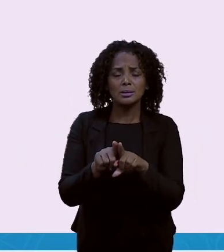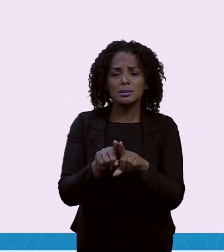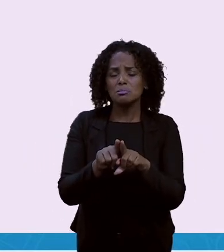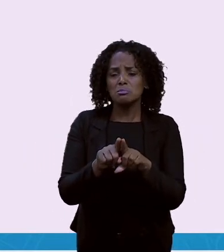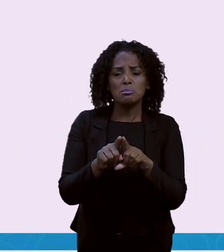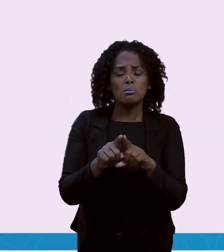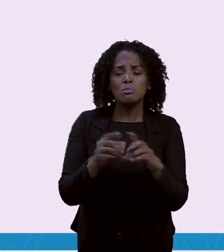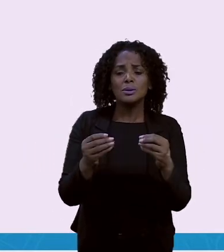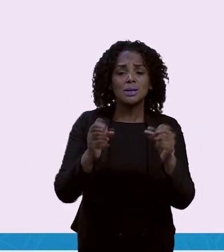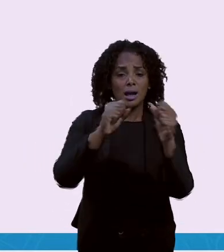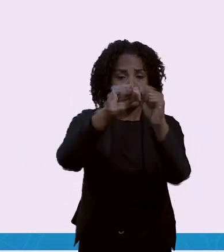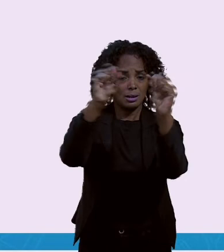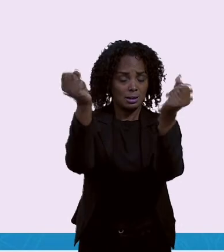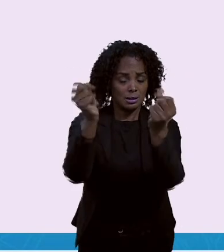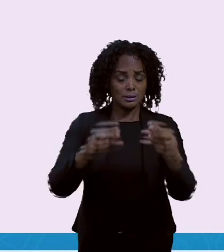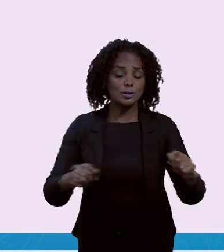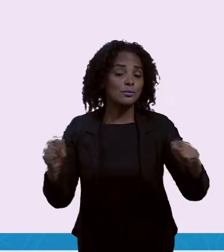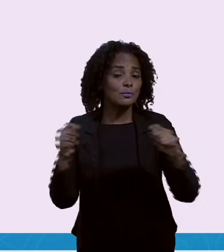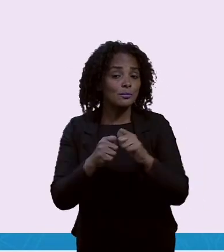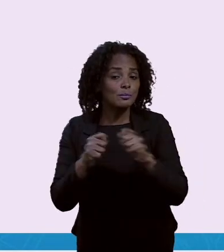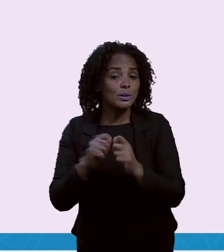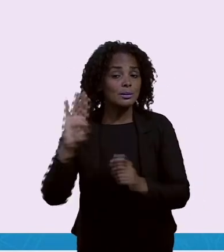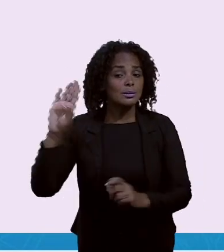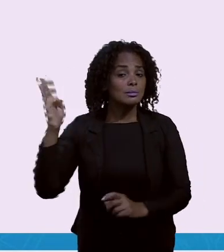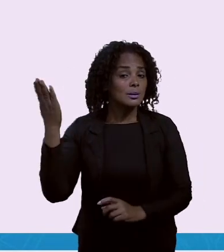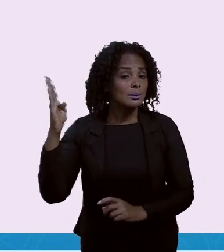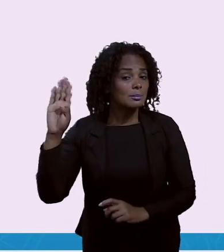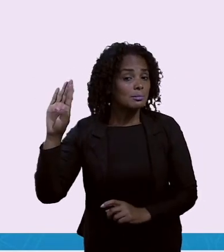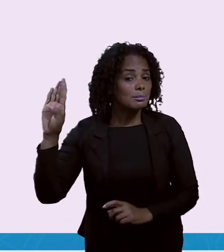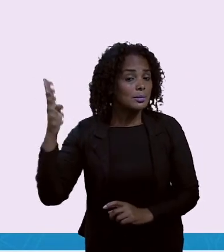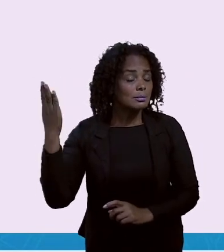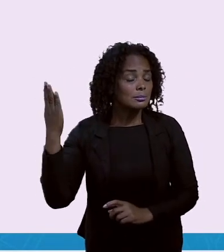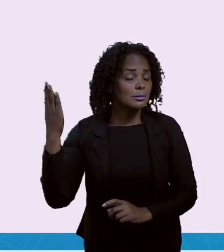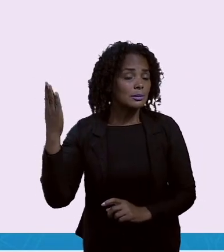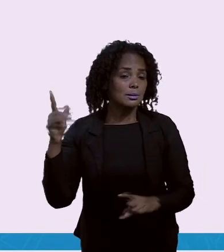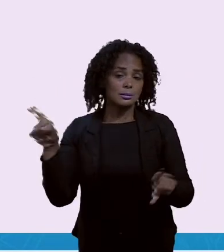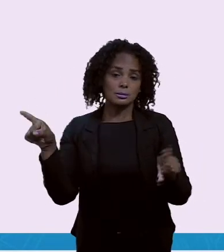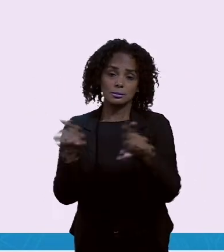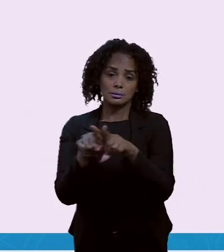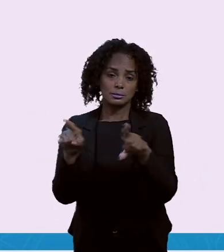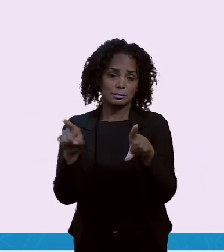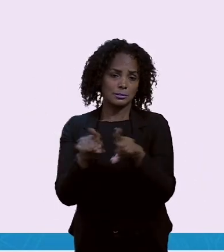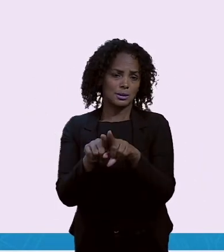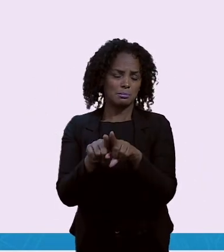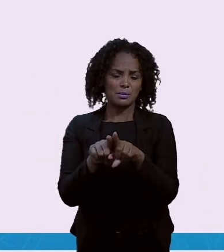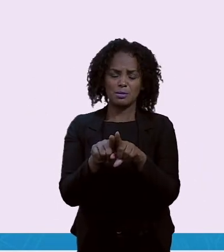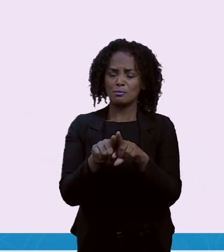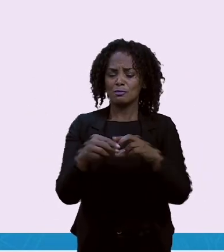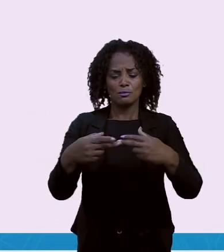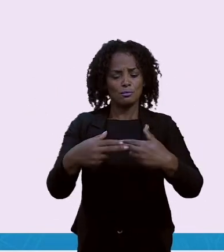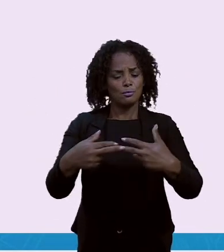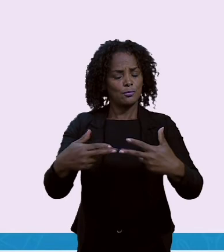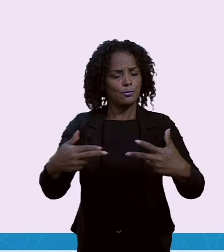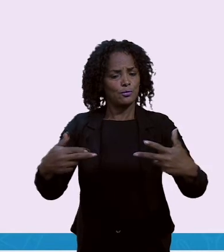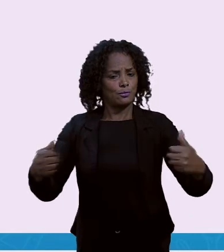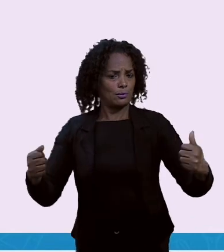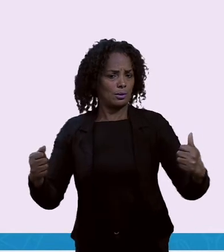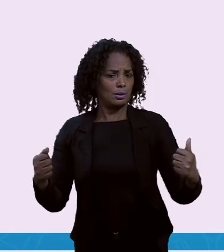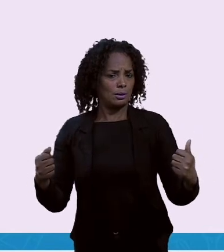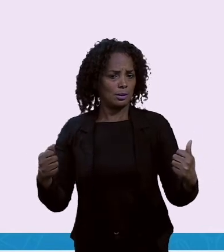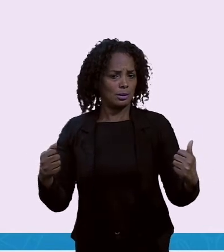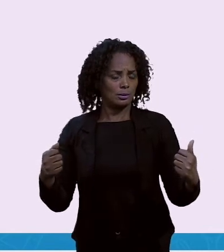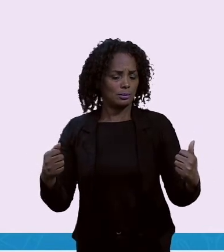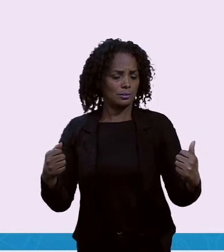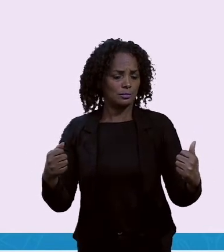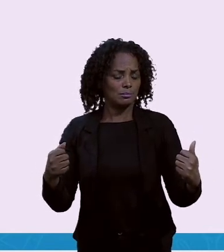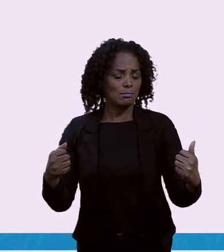muito bonito. E também, outros trabalhos artesanais, como mobília,